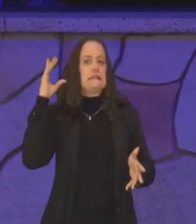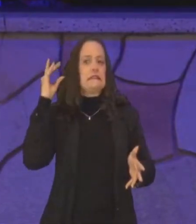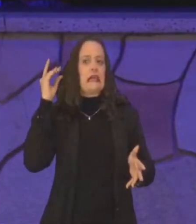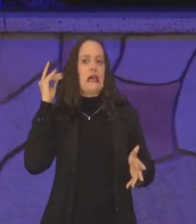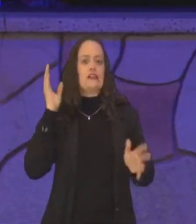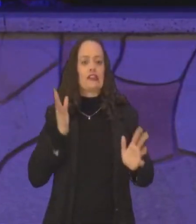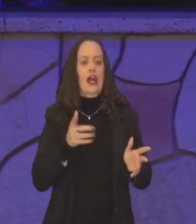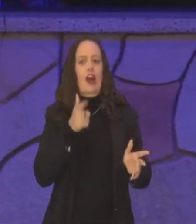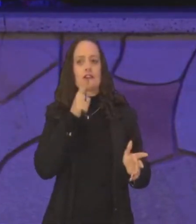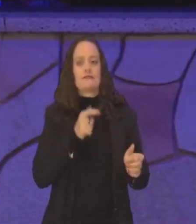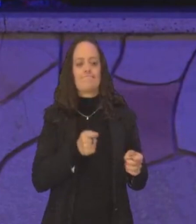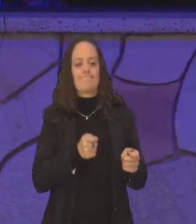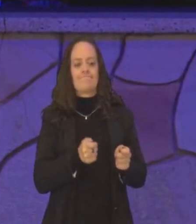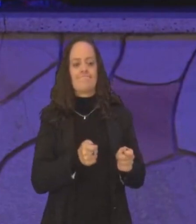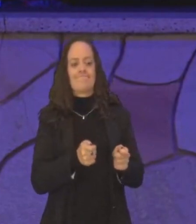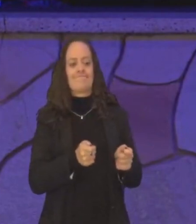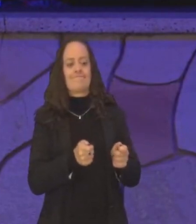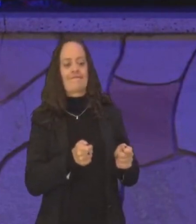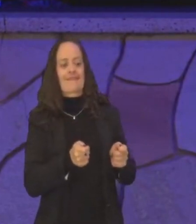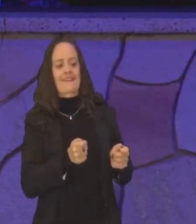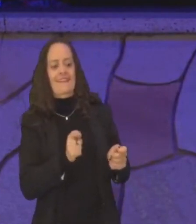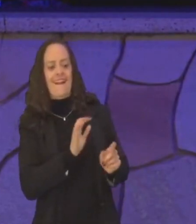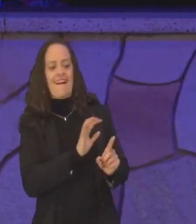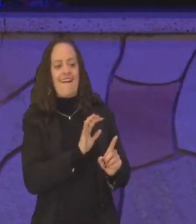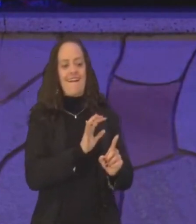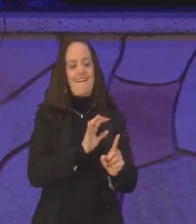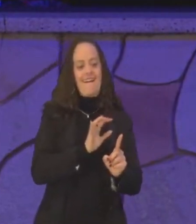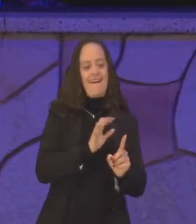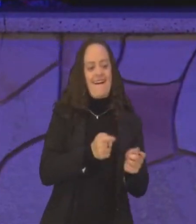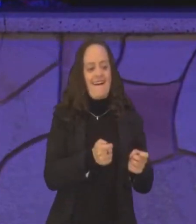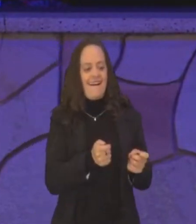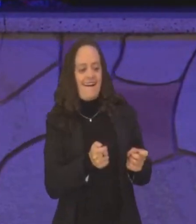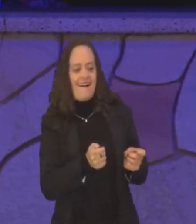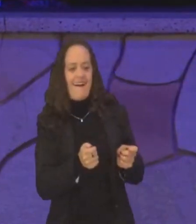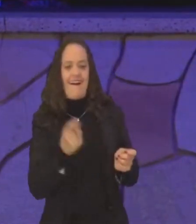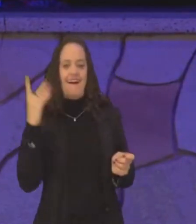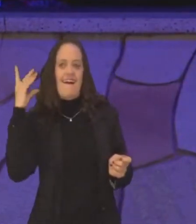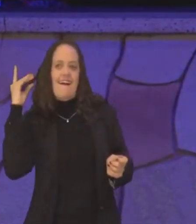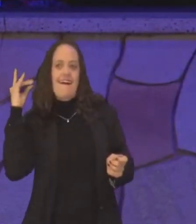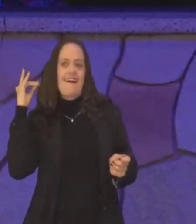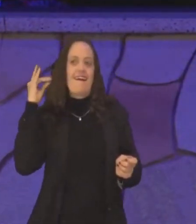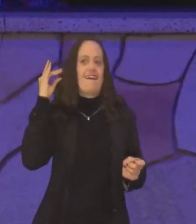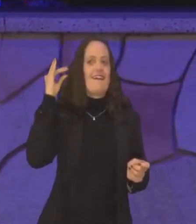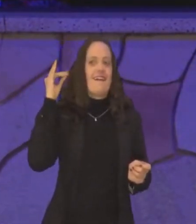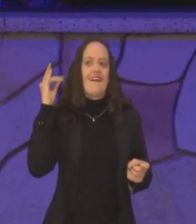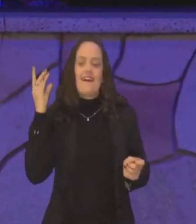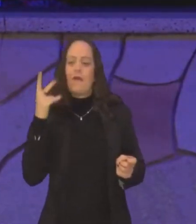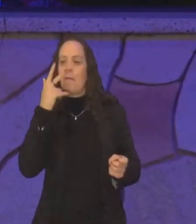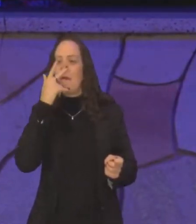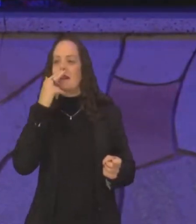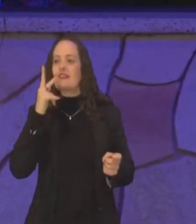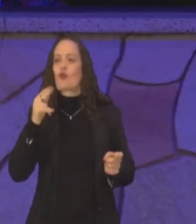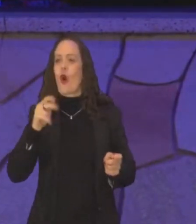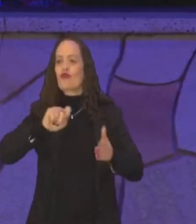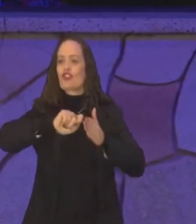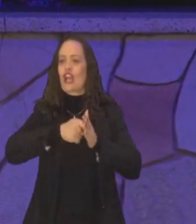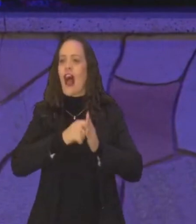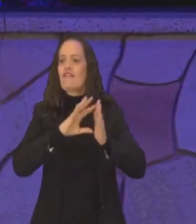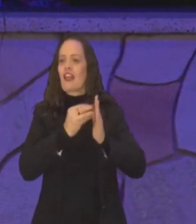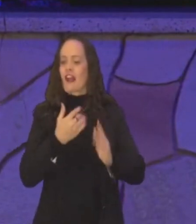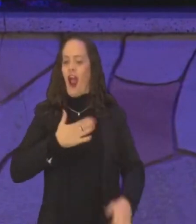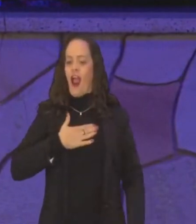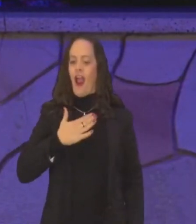naquela cidade que estava ali tentando também controlar e pegar as chaves da igreja que estava